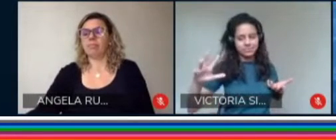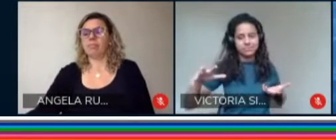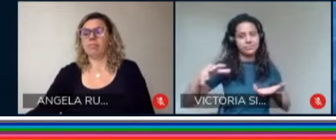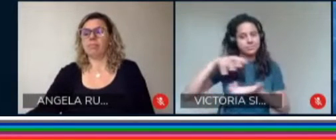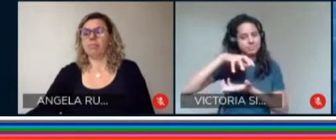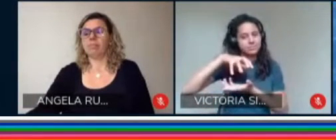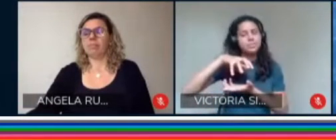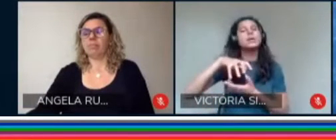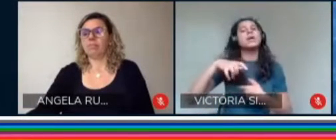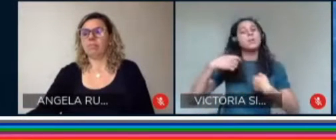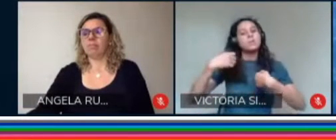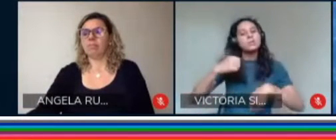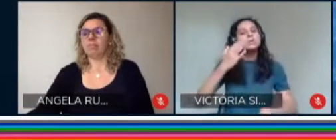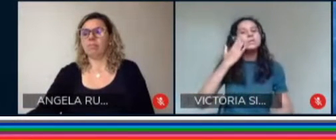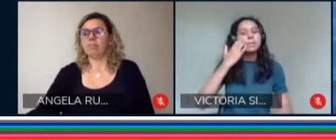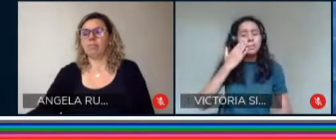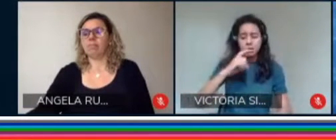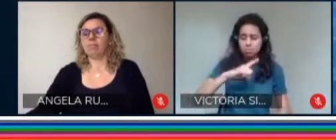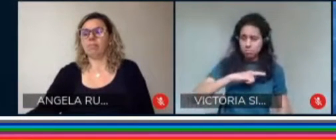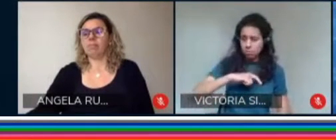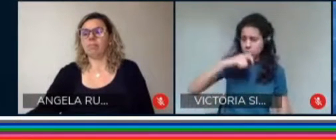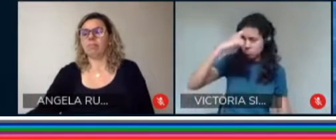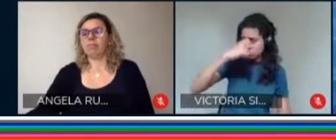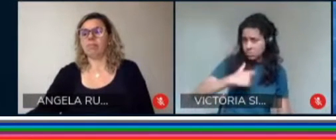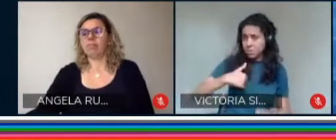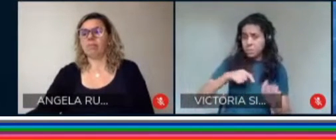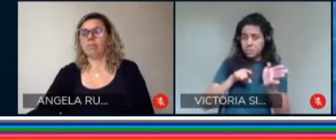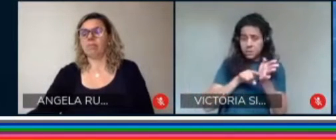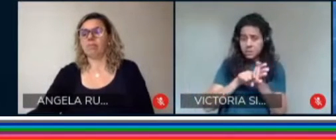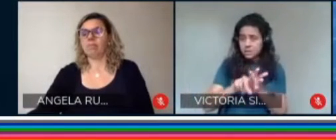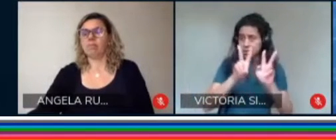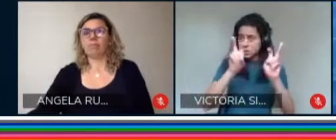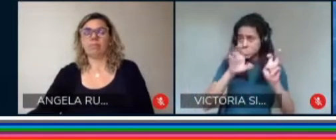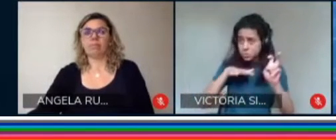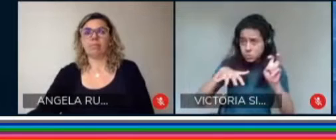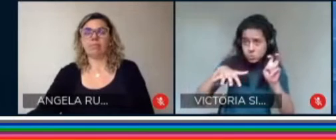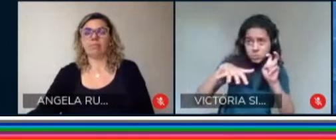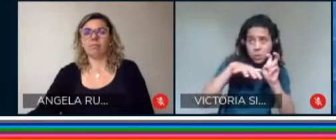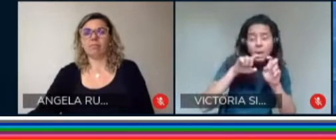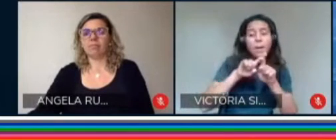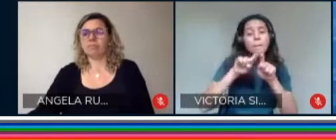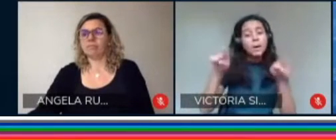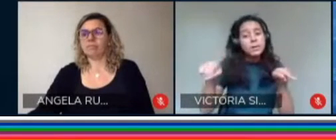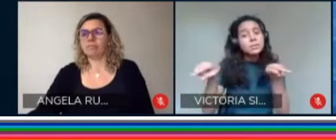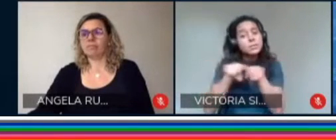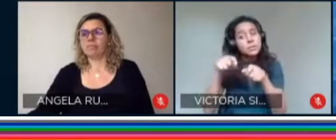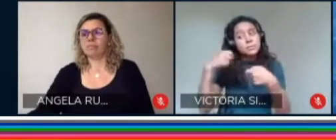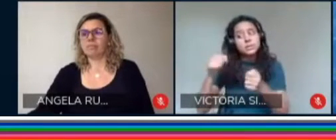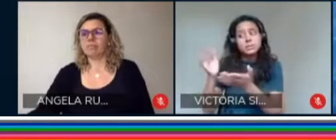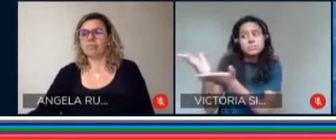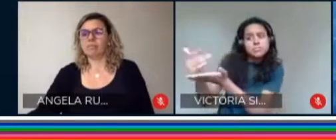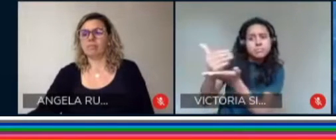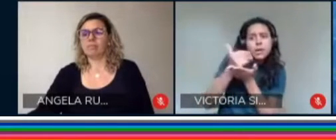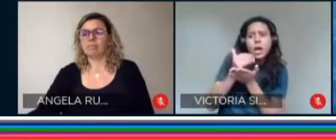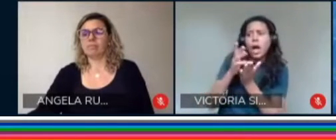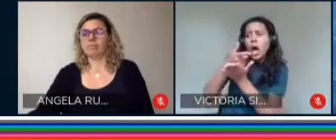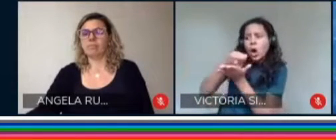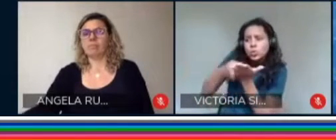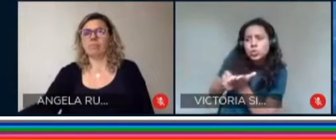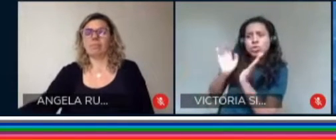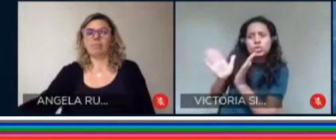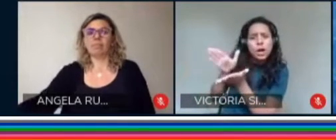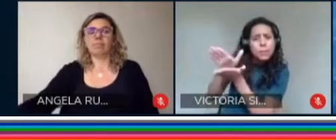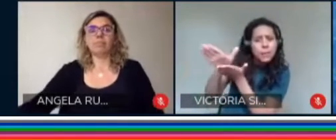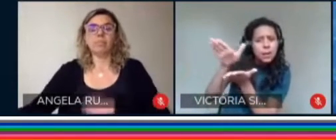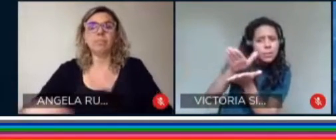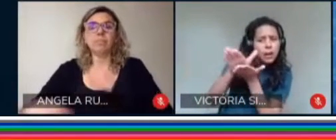produções anteriores ou até quase simultâneas, né? Mas não é possível isso, porque você está sempre pensando a respeito